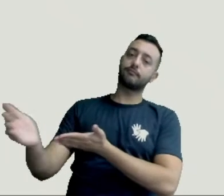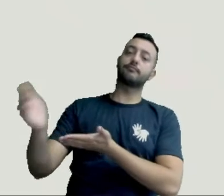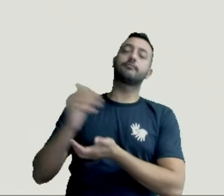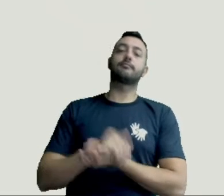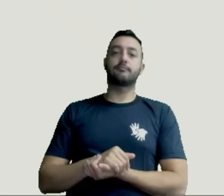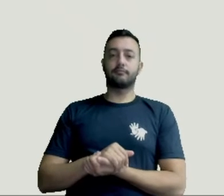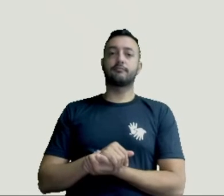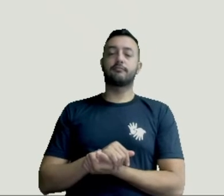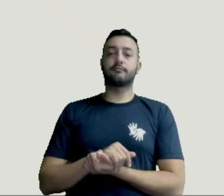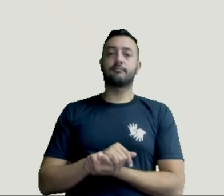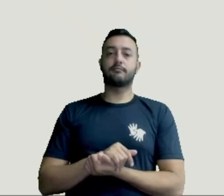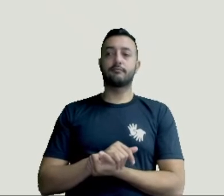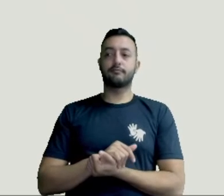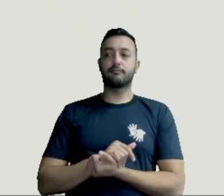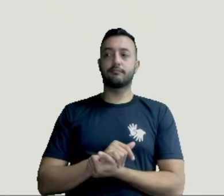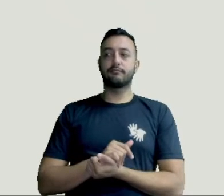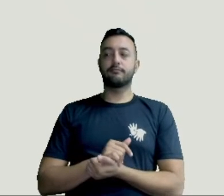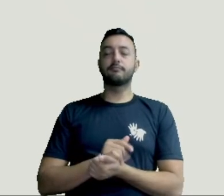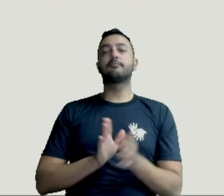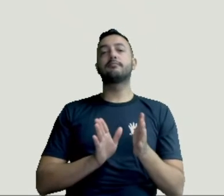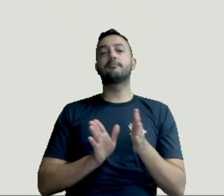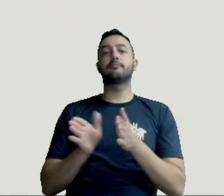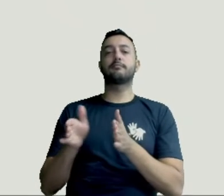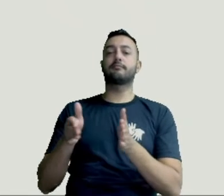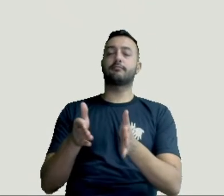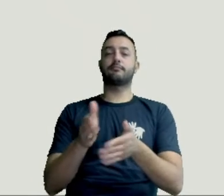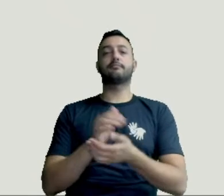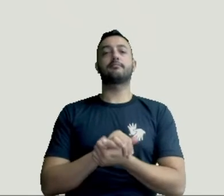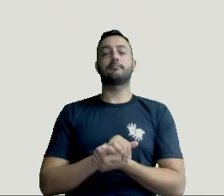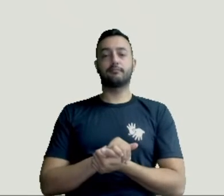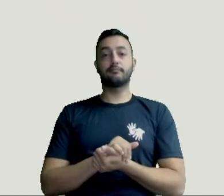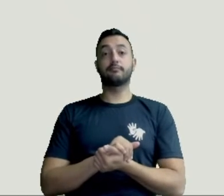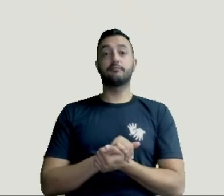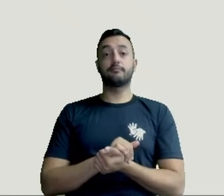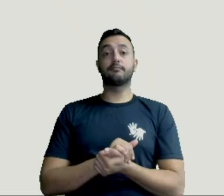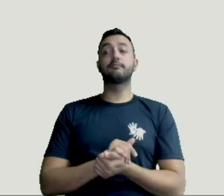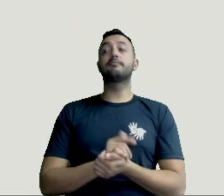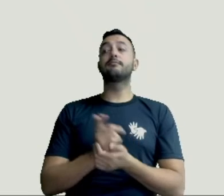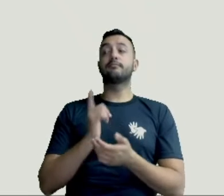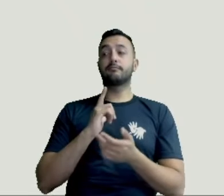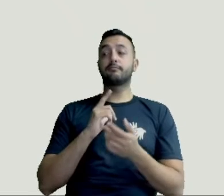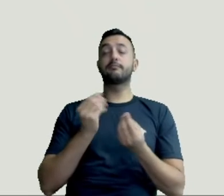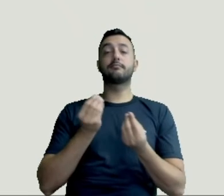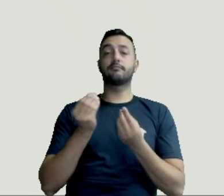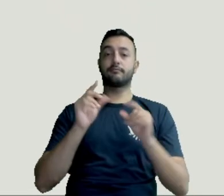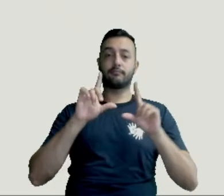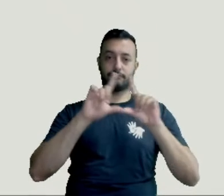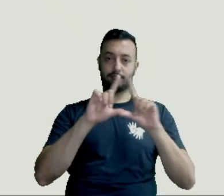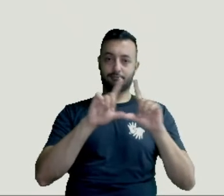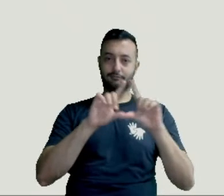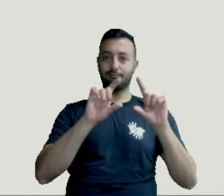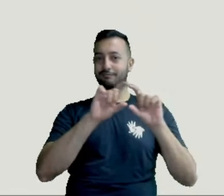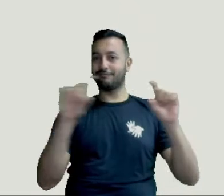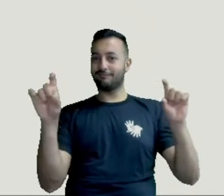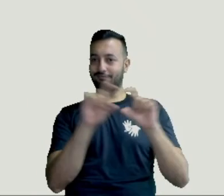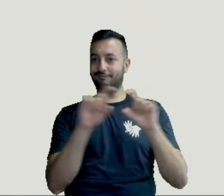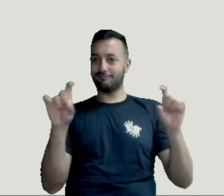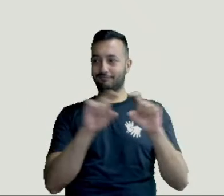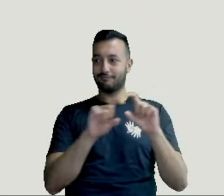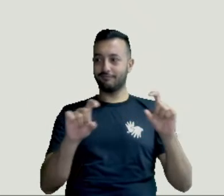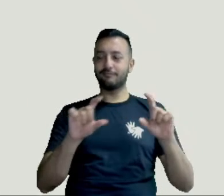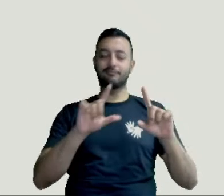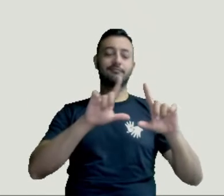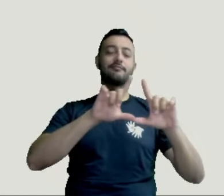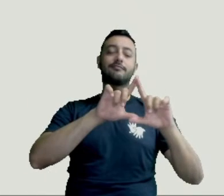tá? De uma trajetória. Então, ela é dada por essa fórmula aí. Bom,